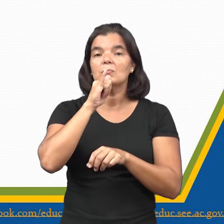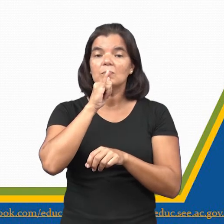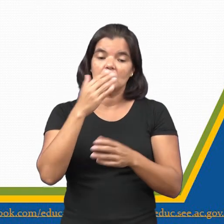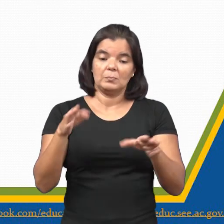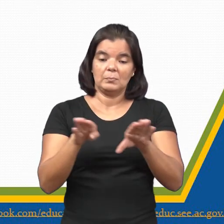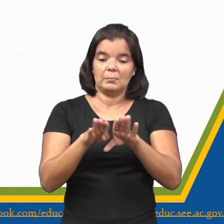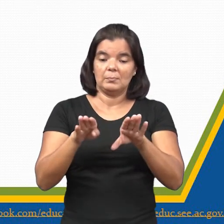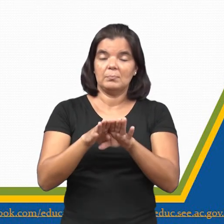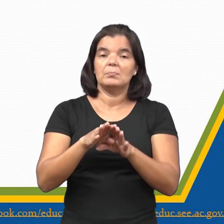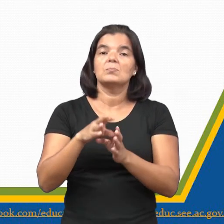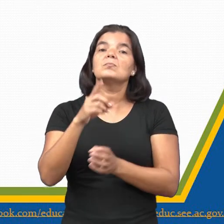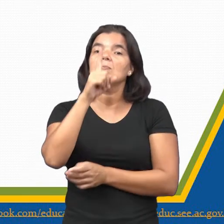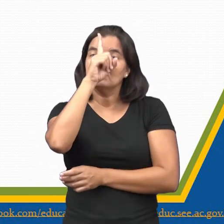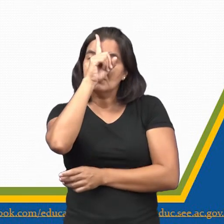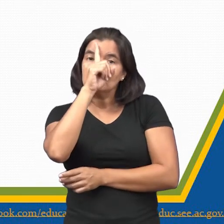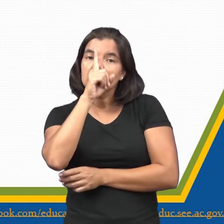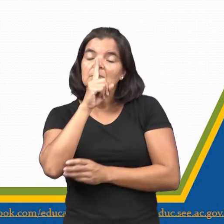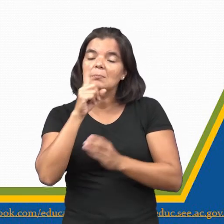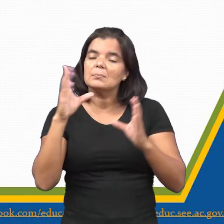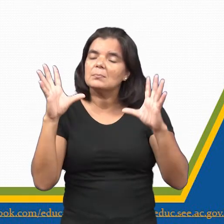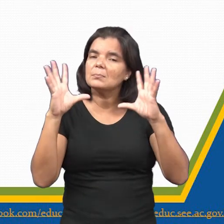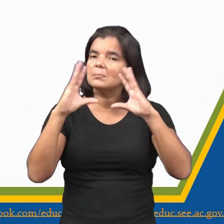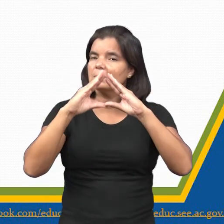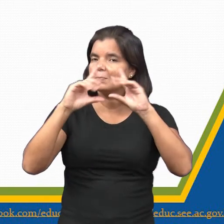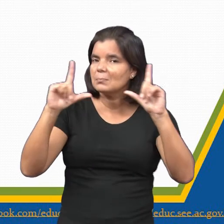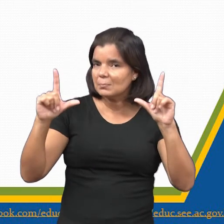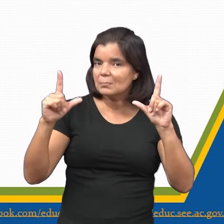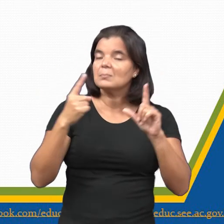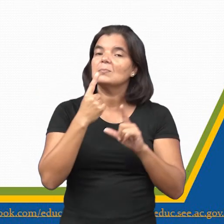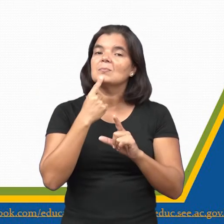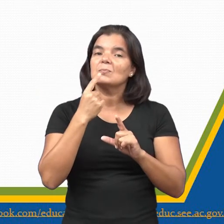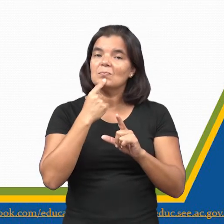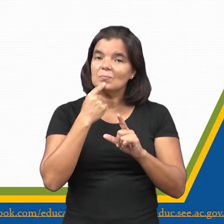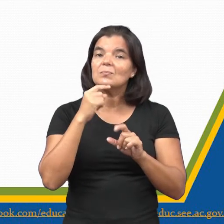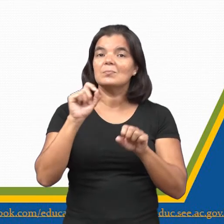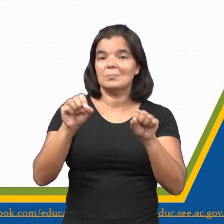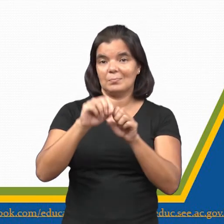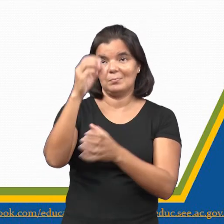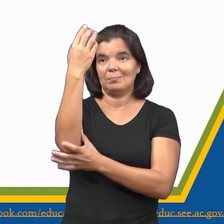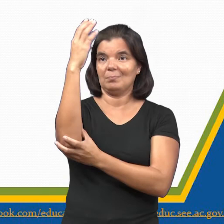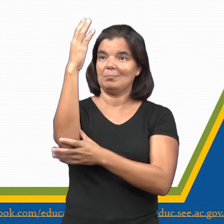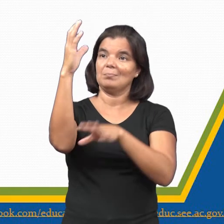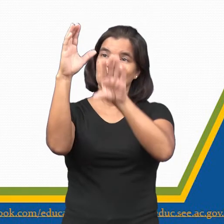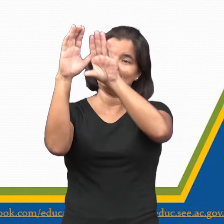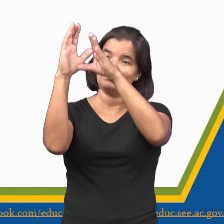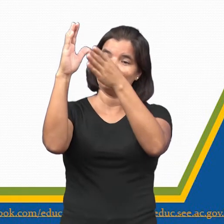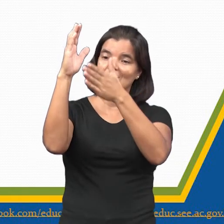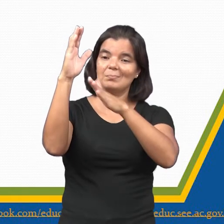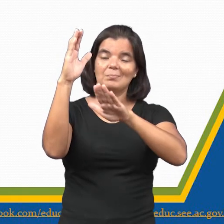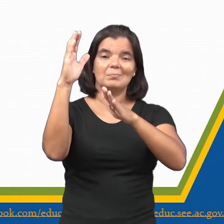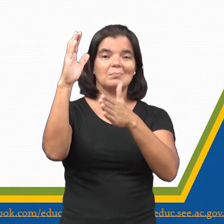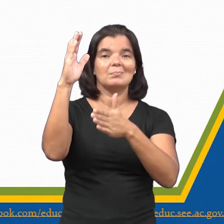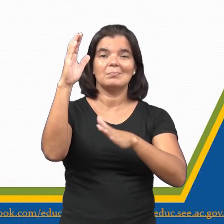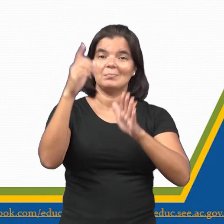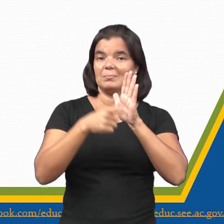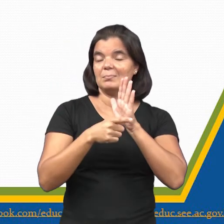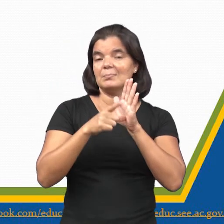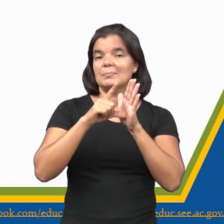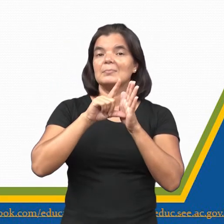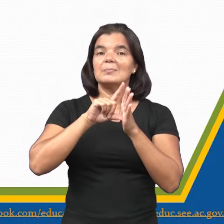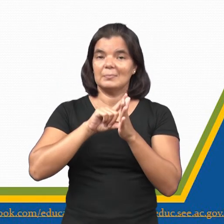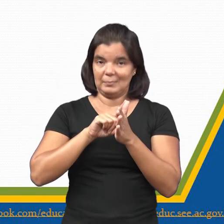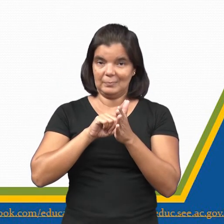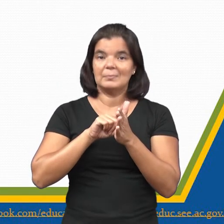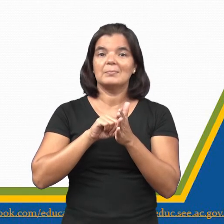de cores do amarelo claro ao vermelho vivo que o outono pintava a folhagem antes de